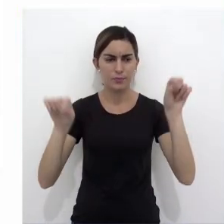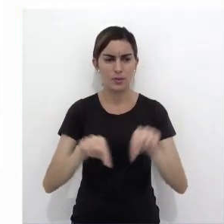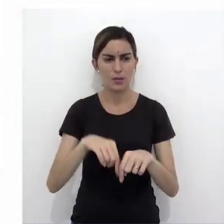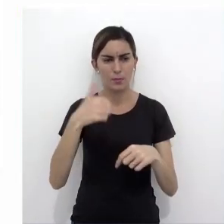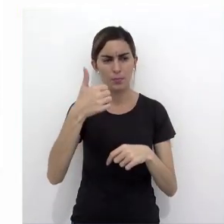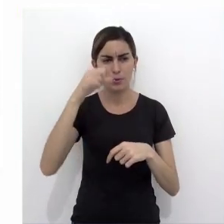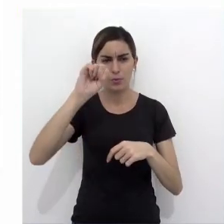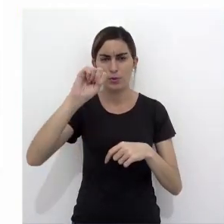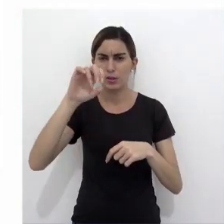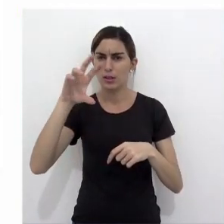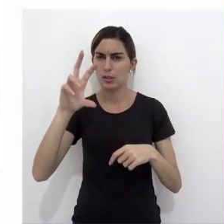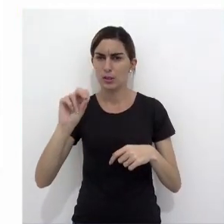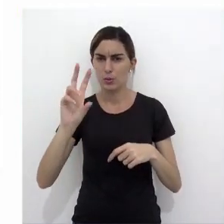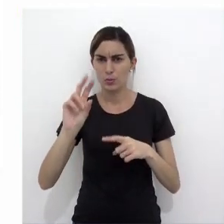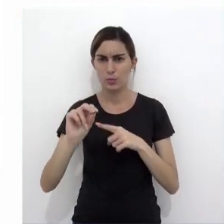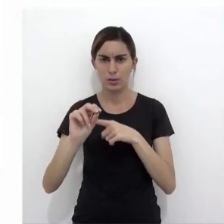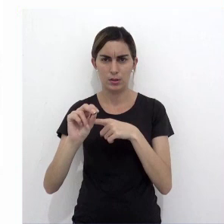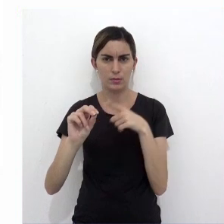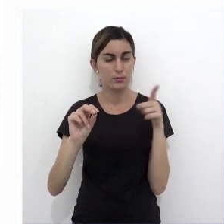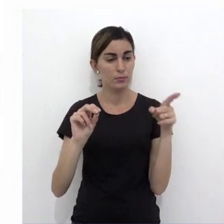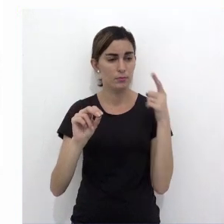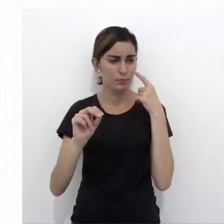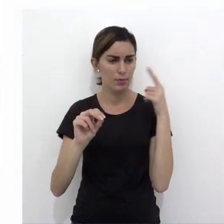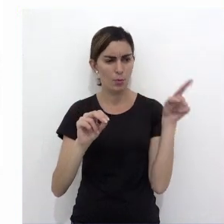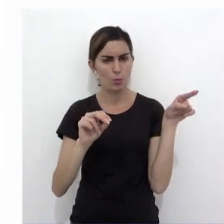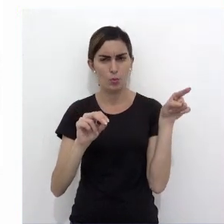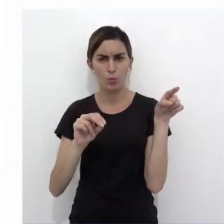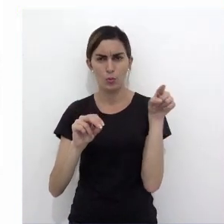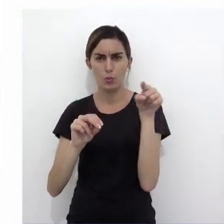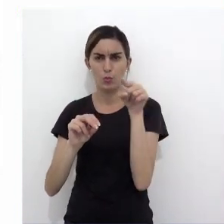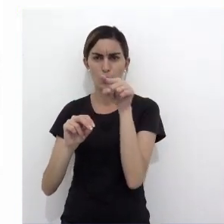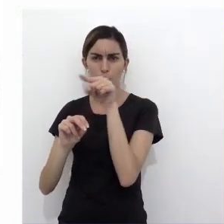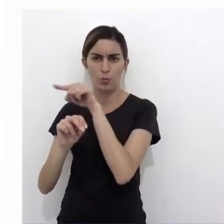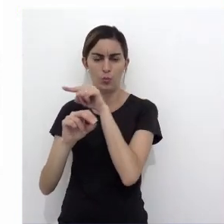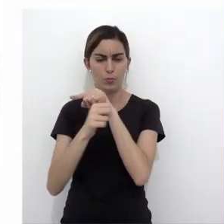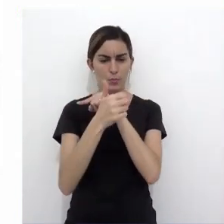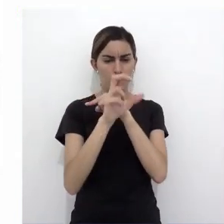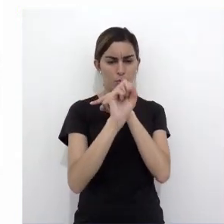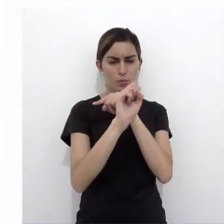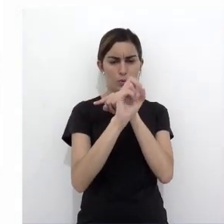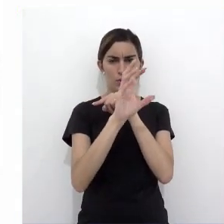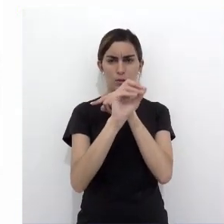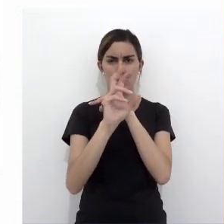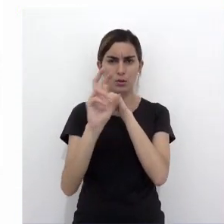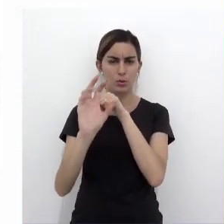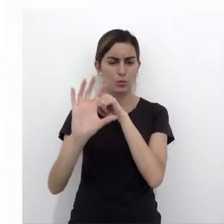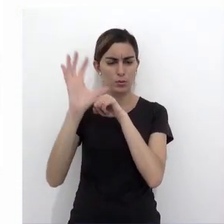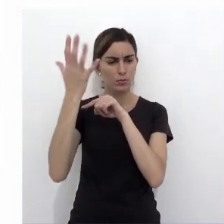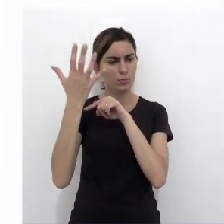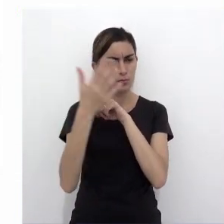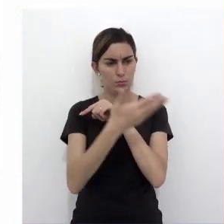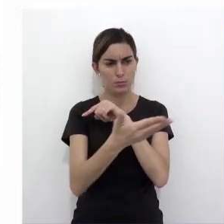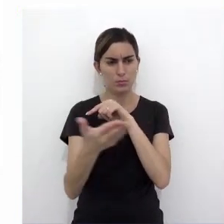1850, okay, nessa linha do tempo aí, em 1850, aconteceu aí